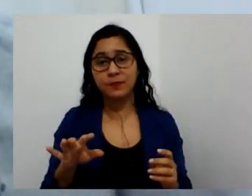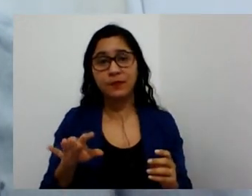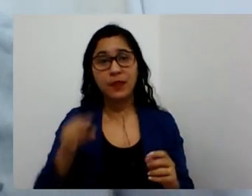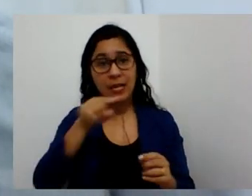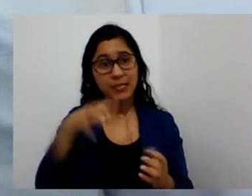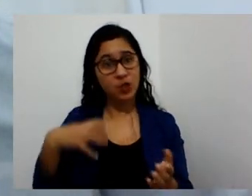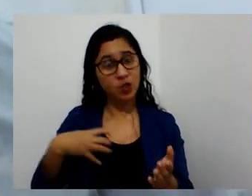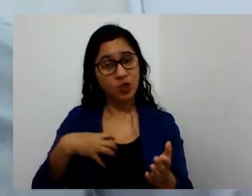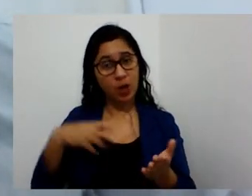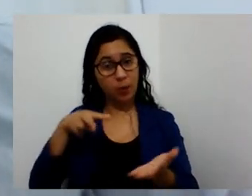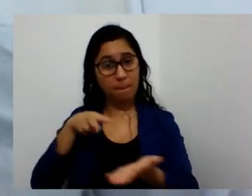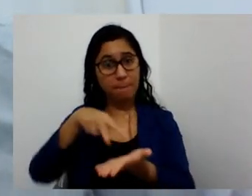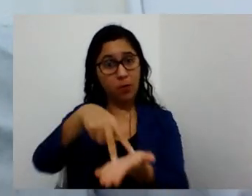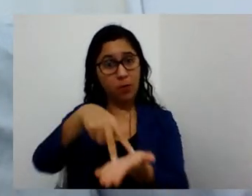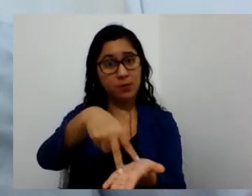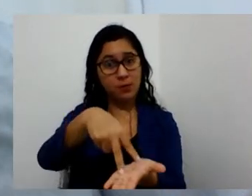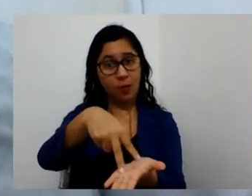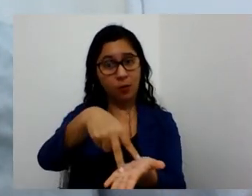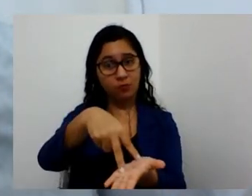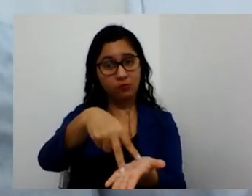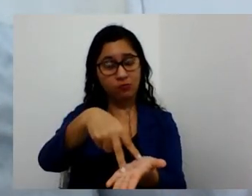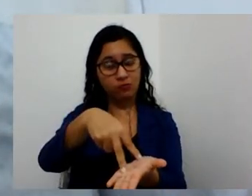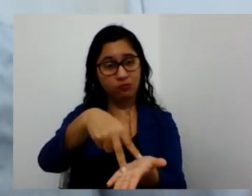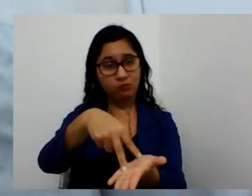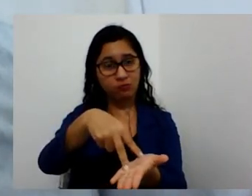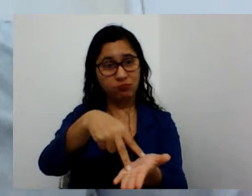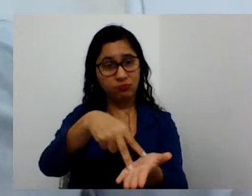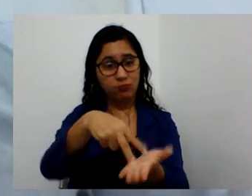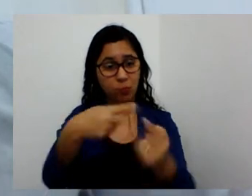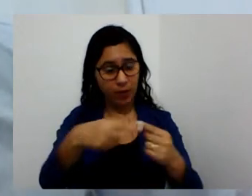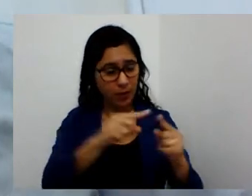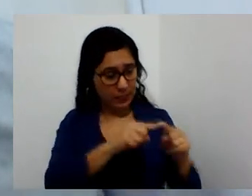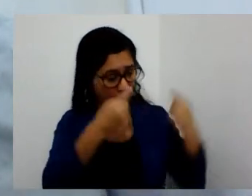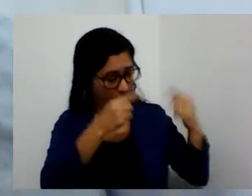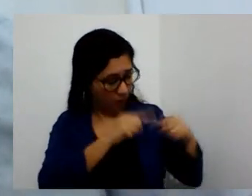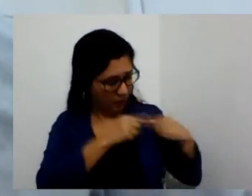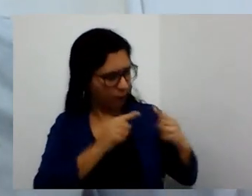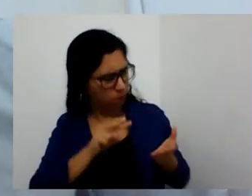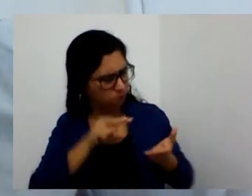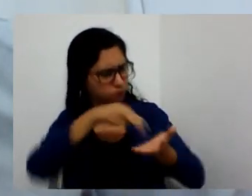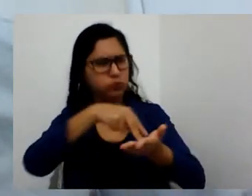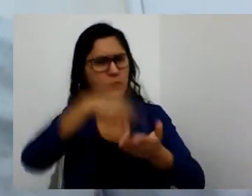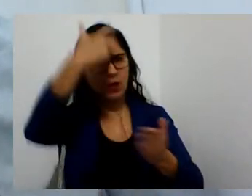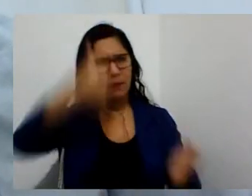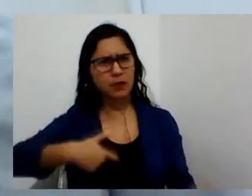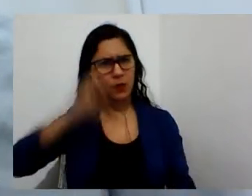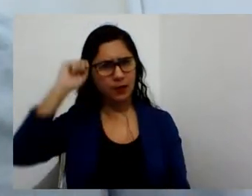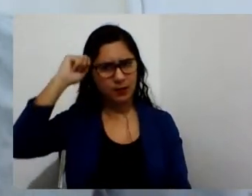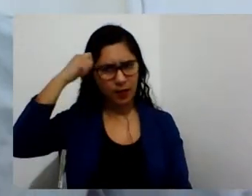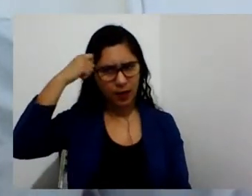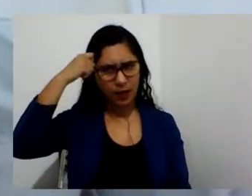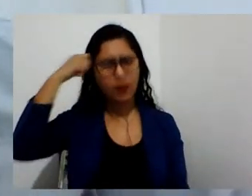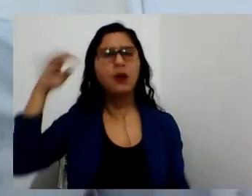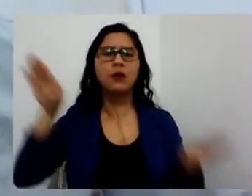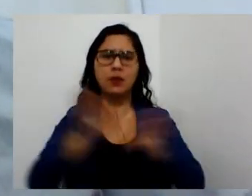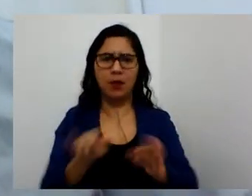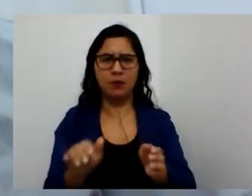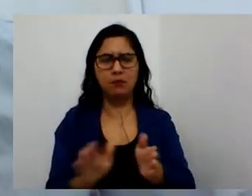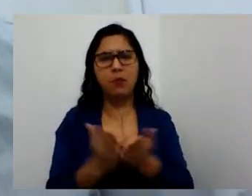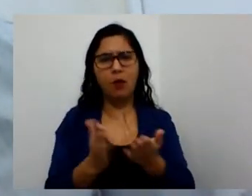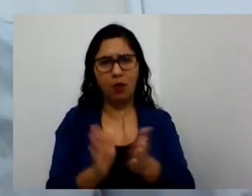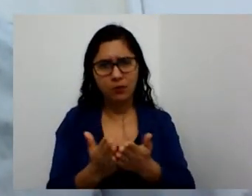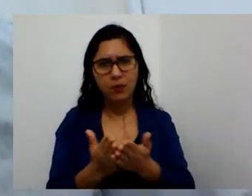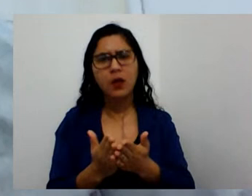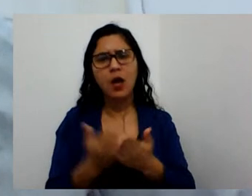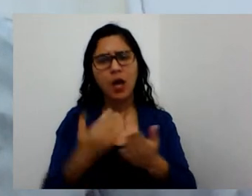com esse posicionamento diante dos desafios que a vida me propôs, como negro e pobre. Aqui cheguei,